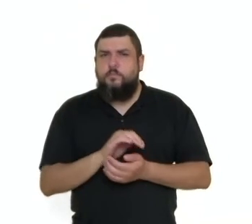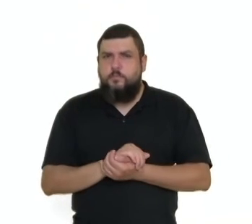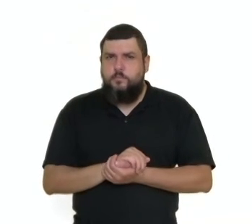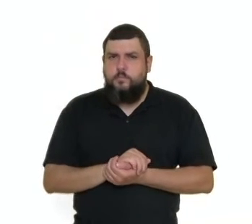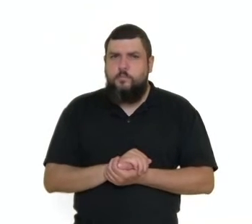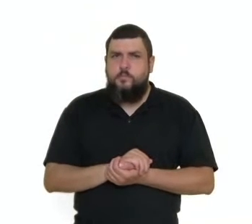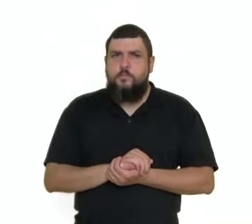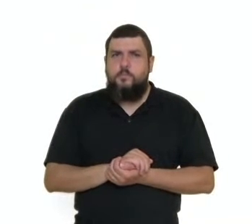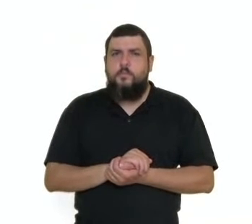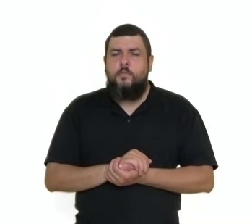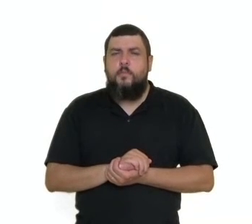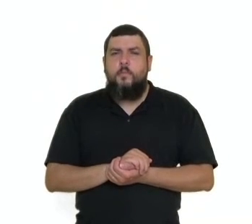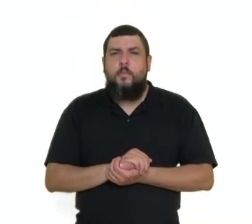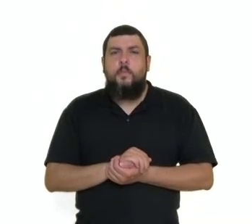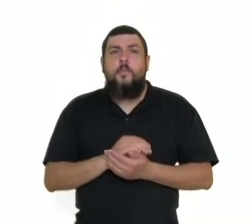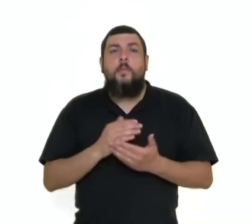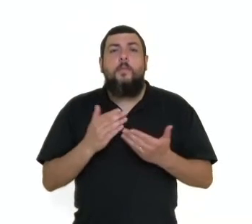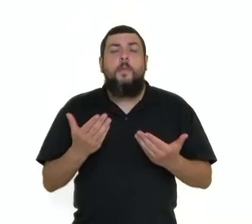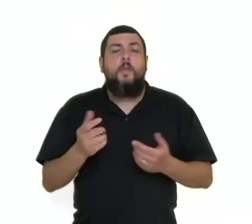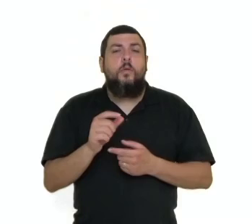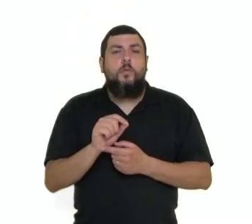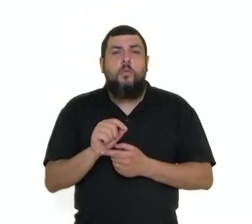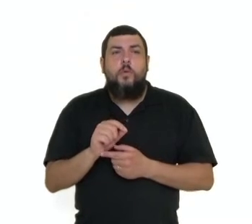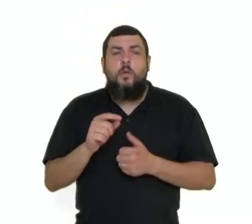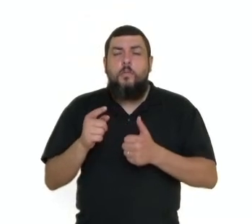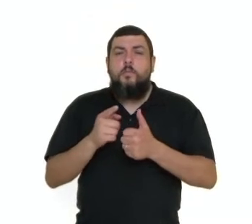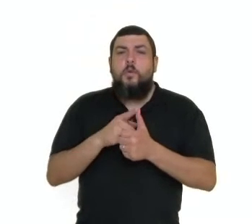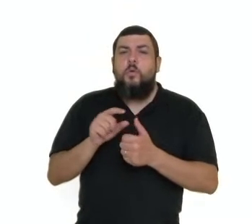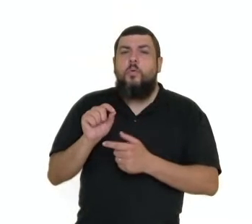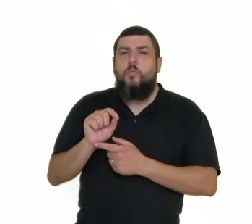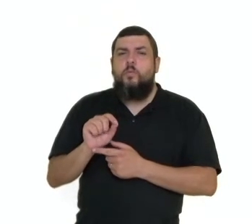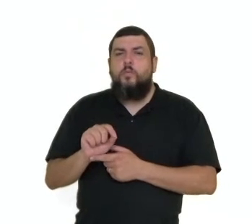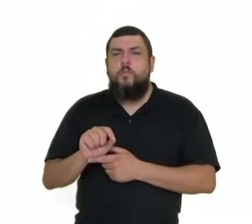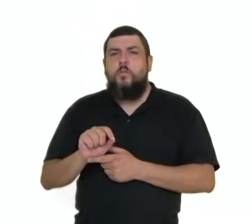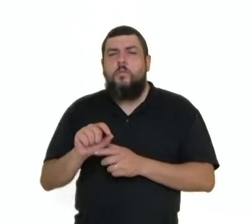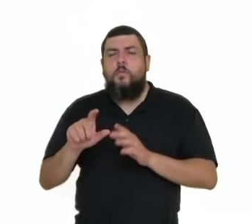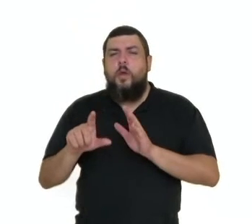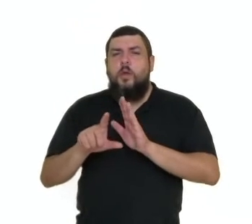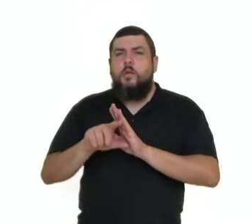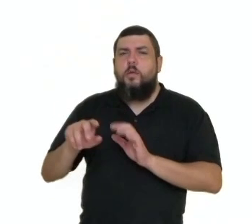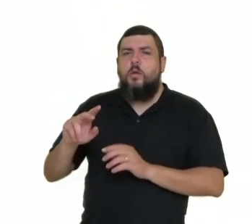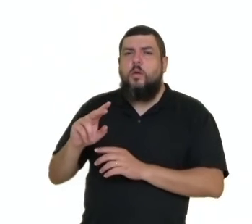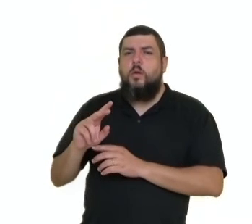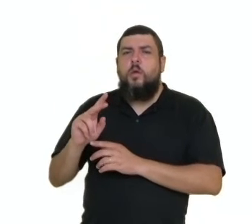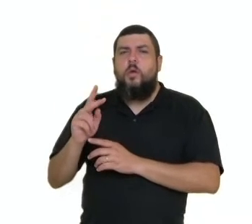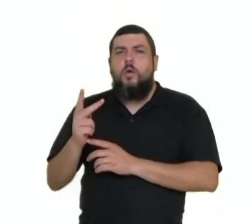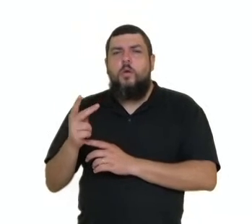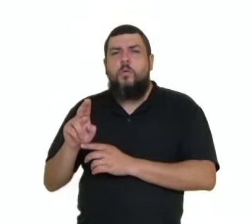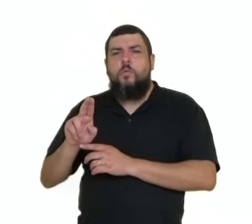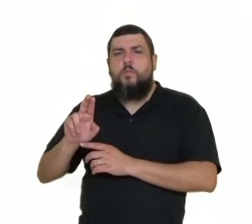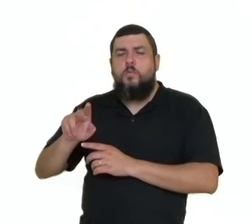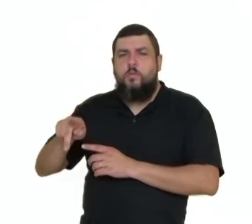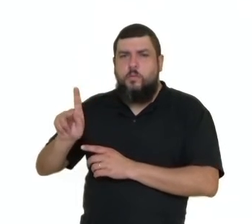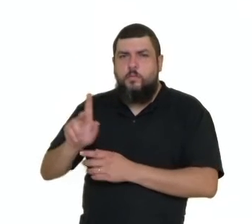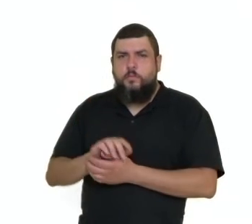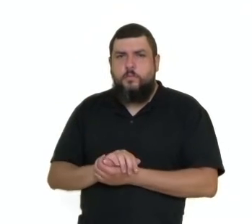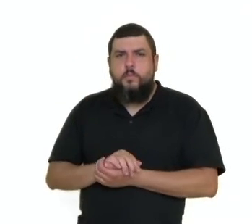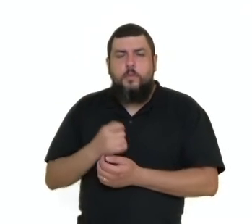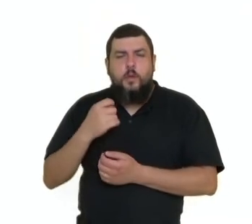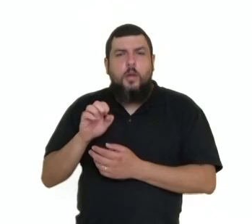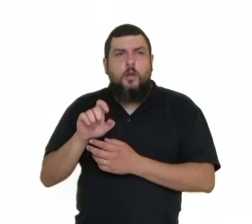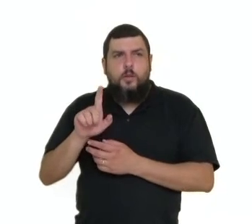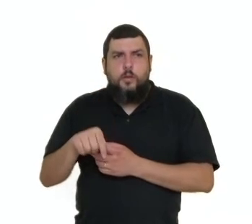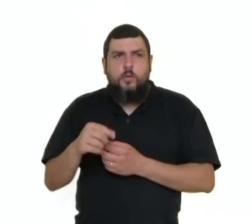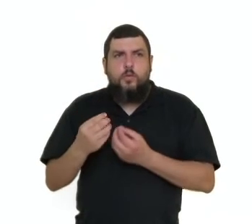é aplicar a lei de Hooke, né? A gente fez isso já em momentos anteriores. Então, você tem aqui que a força elástica é